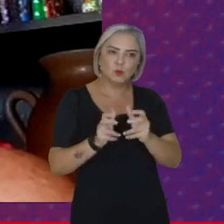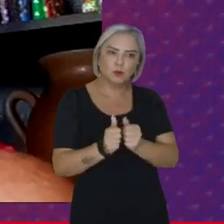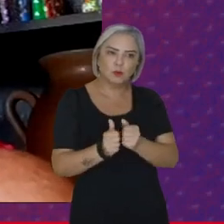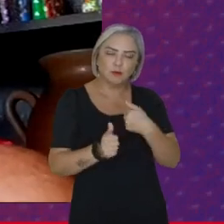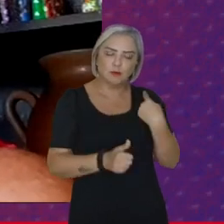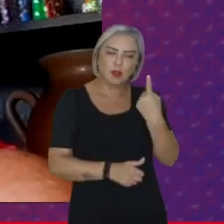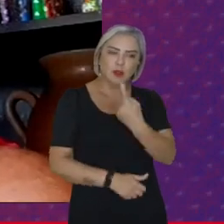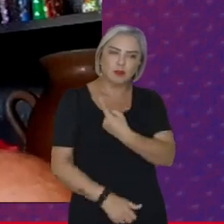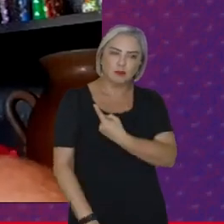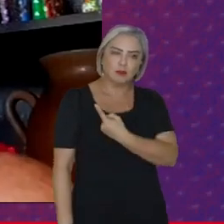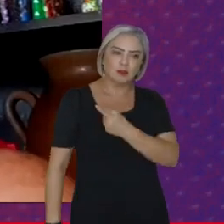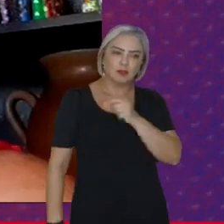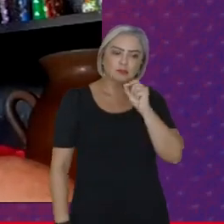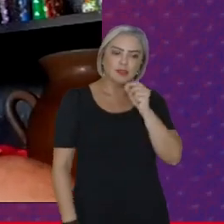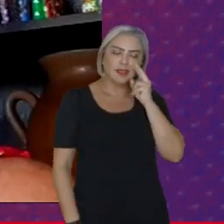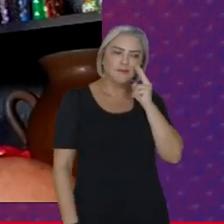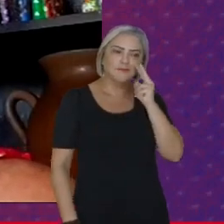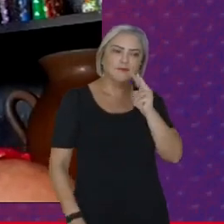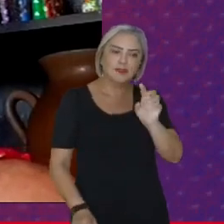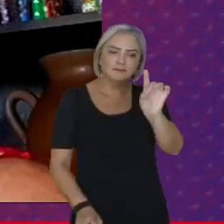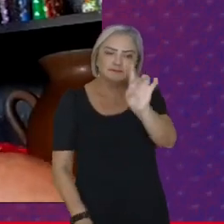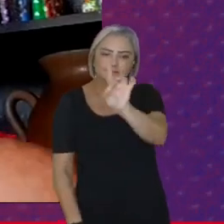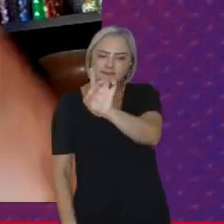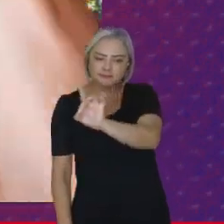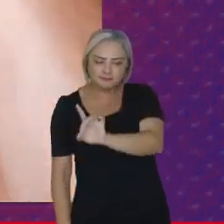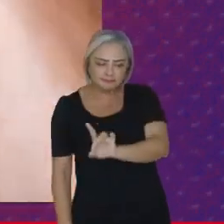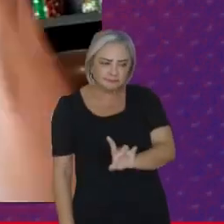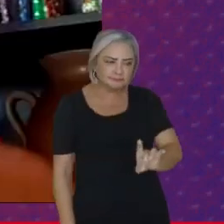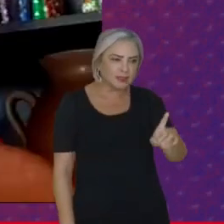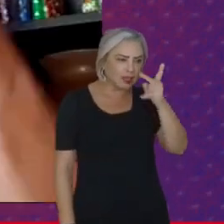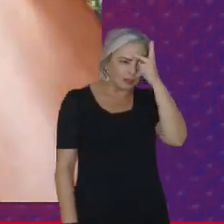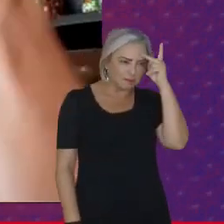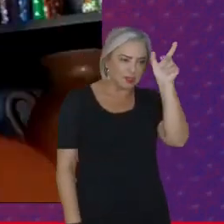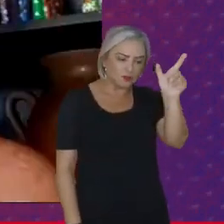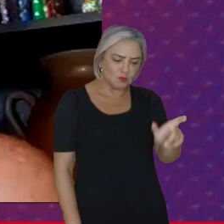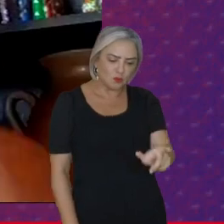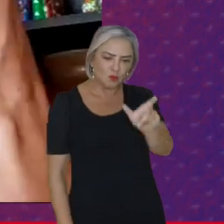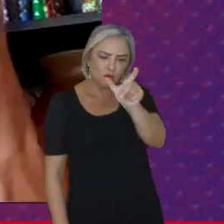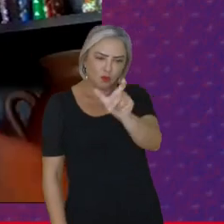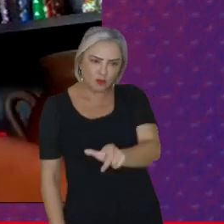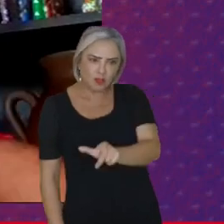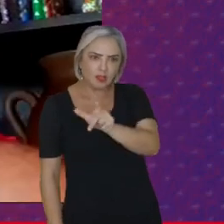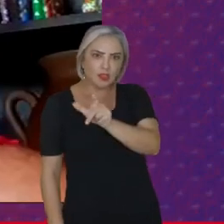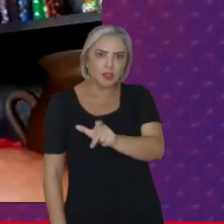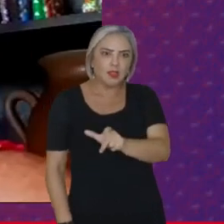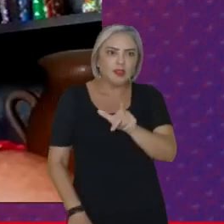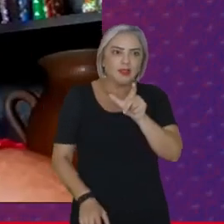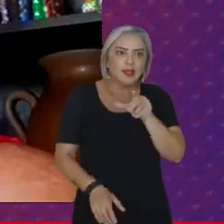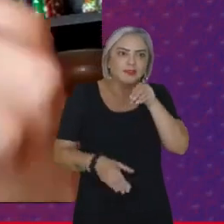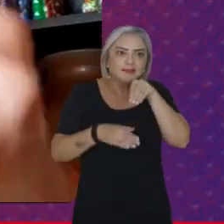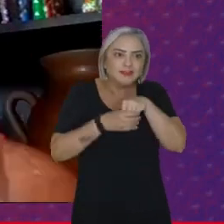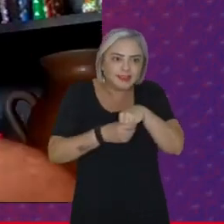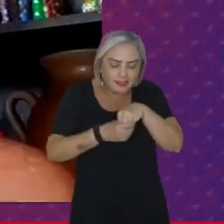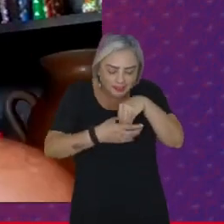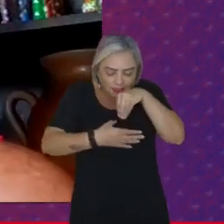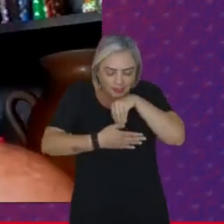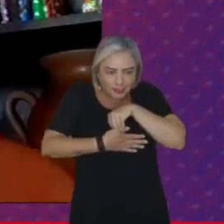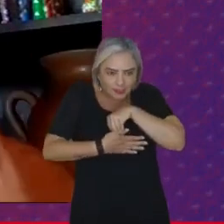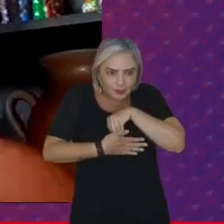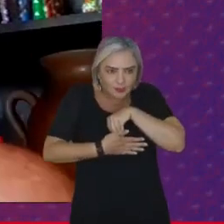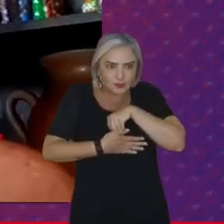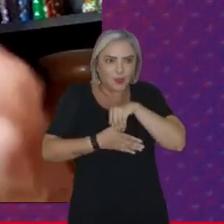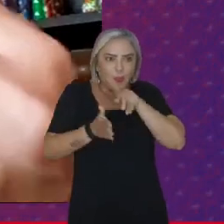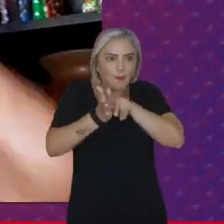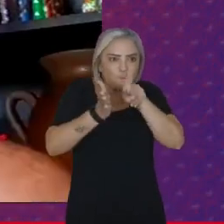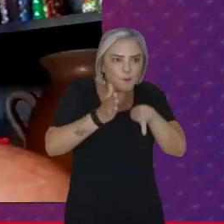para a gente olhar para cada sujeito dentro da sua singularidade. Cada um deve